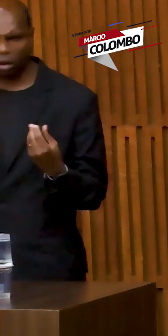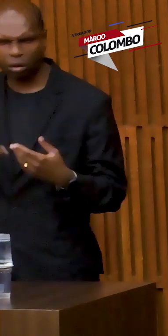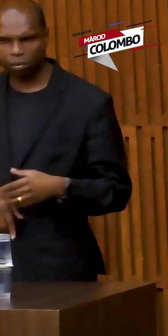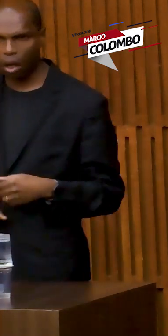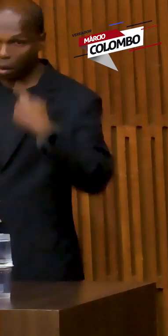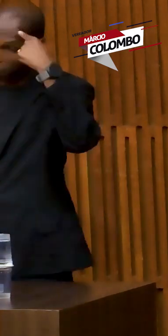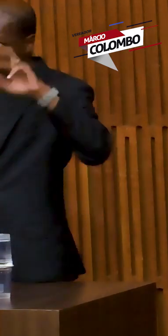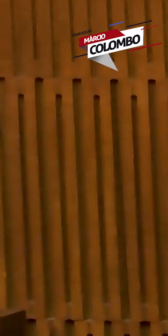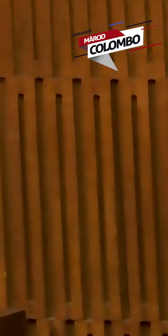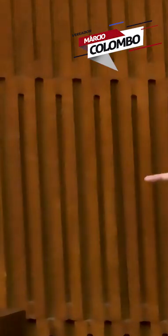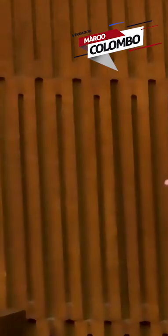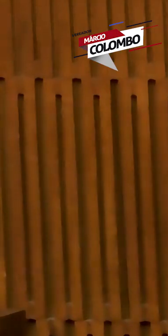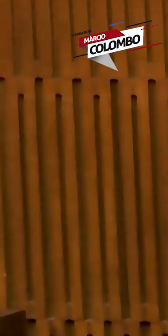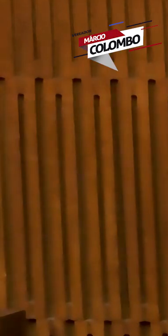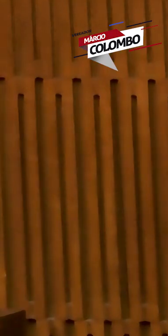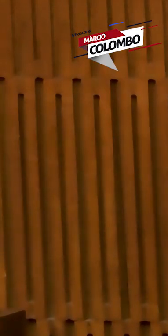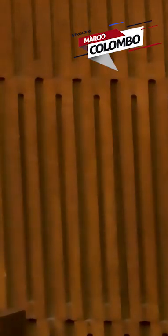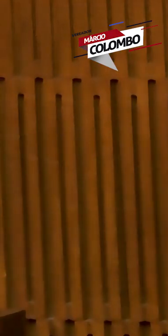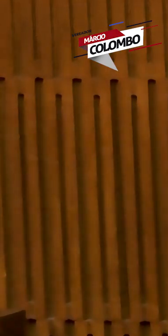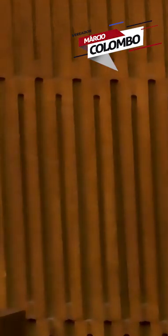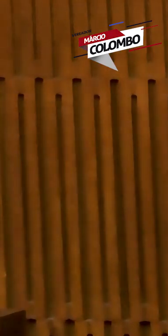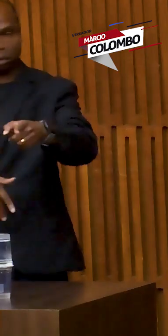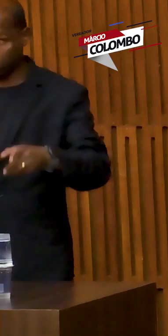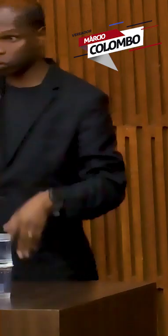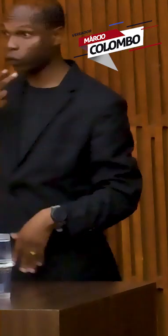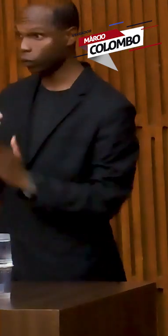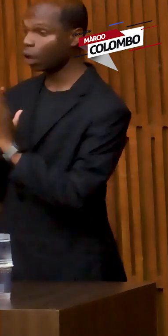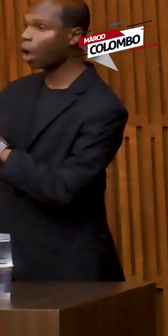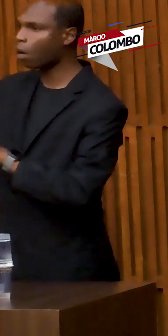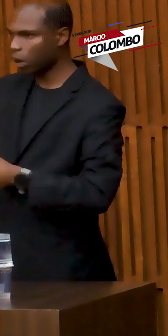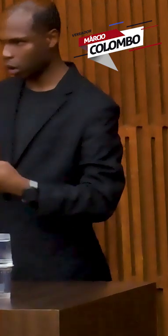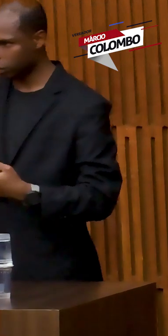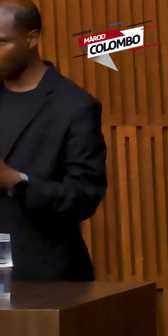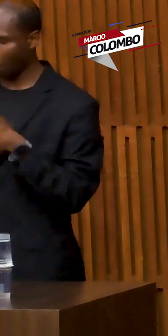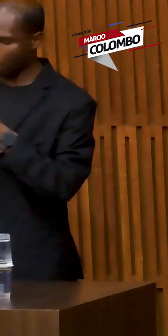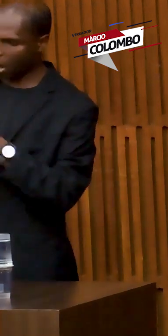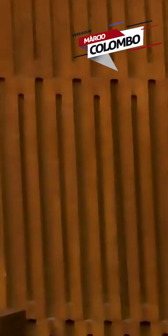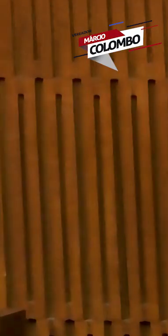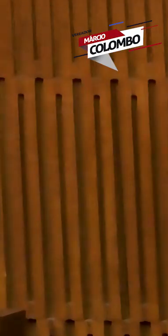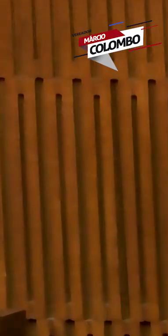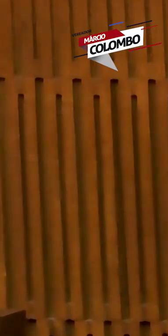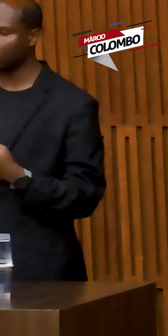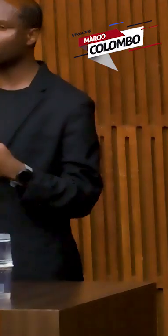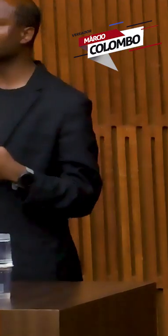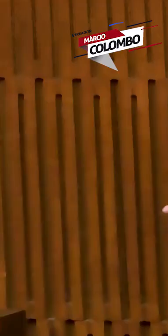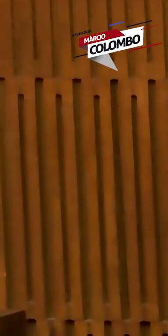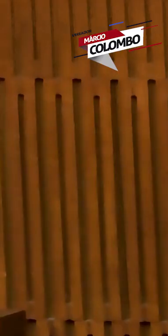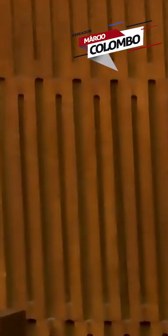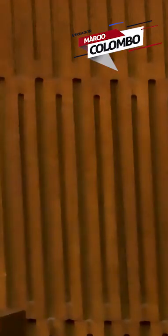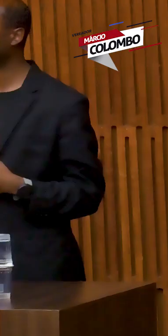dedo e fala que é fascista. Mas eu vou falar e alertar pro senhor vereador que mais próximo do fascismo a gente tem Nicarágua,